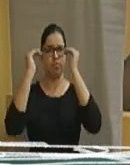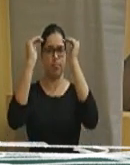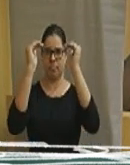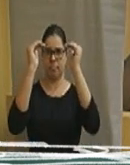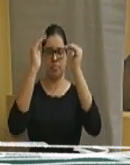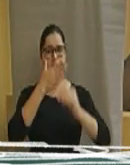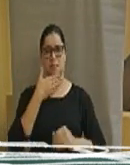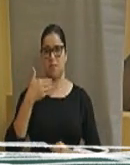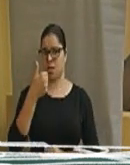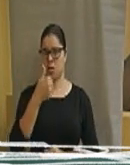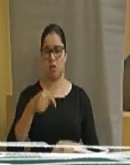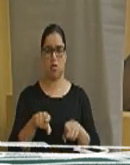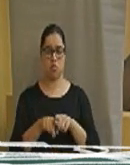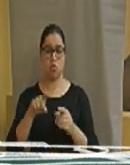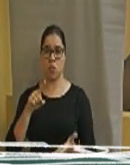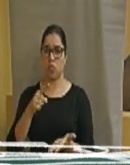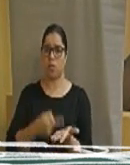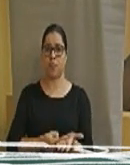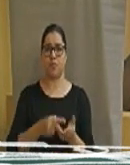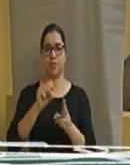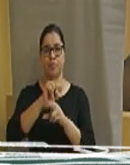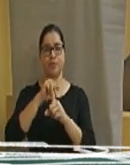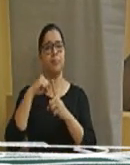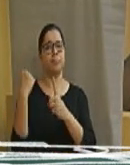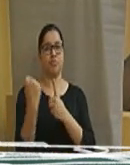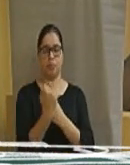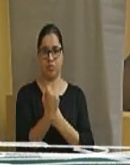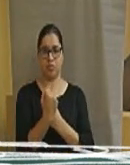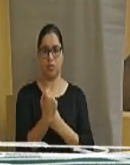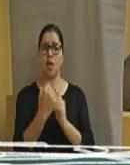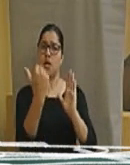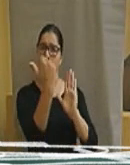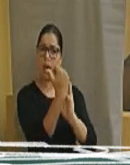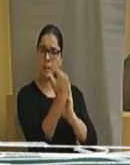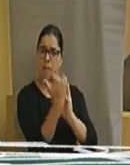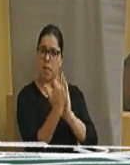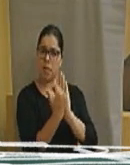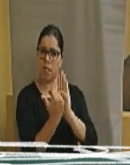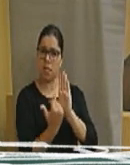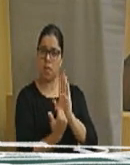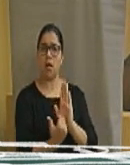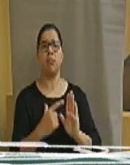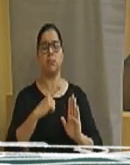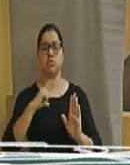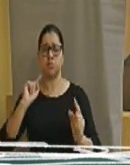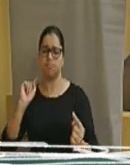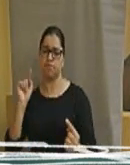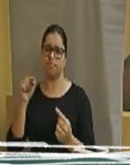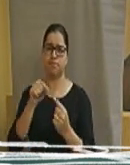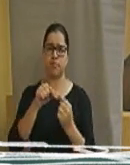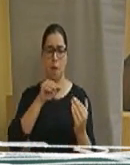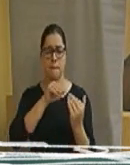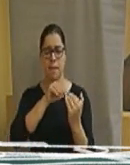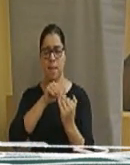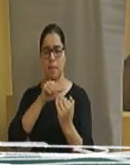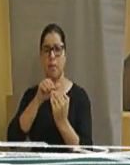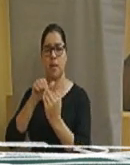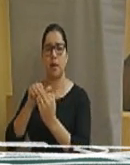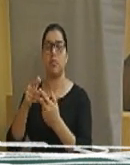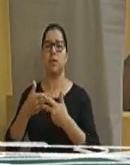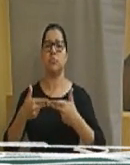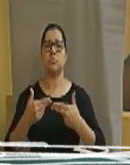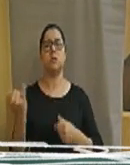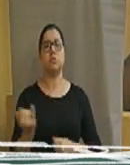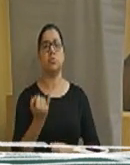e compromisso social. E as diretrizes que nós estabelecemos vão ao encontro a esse princípio que nós